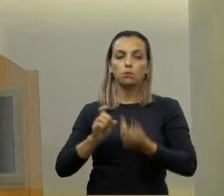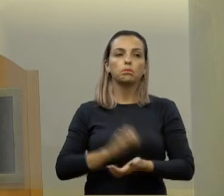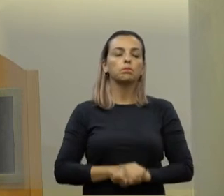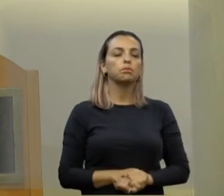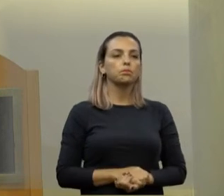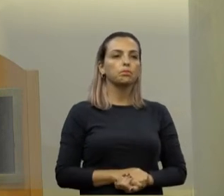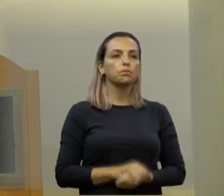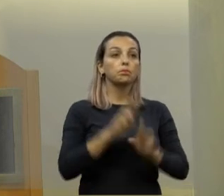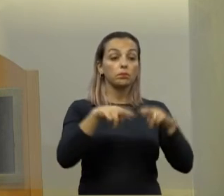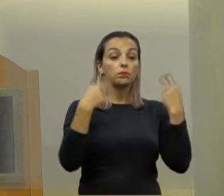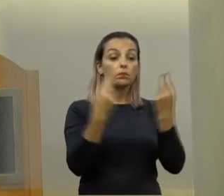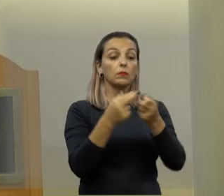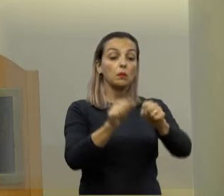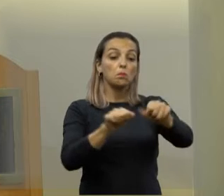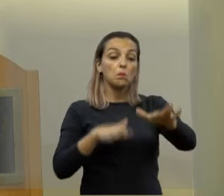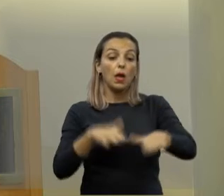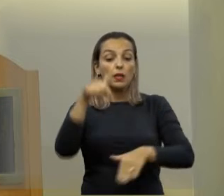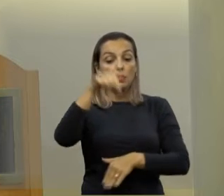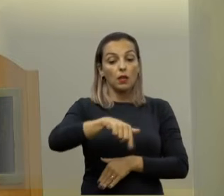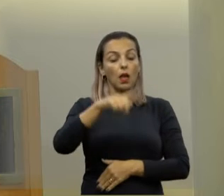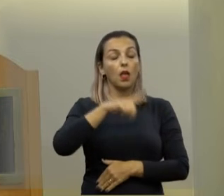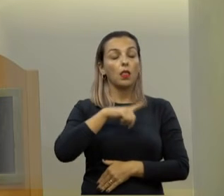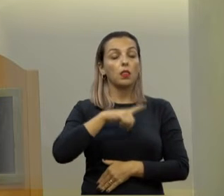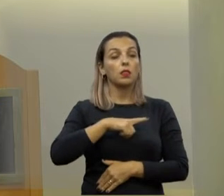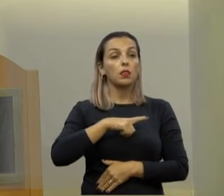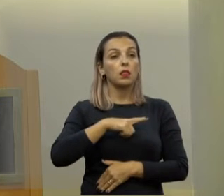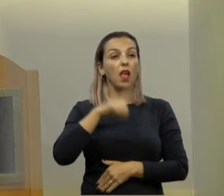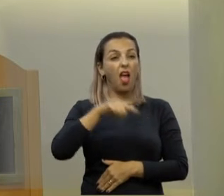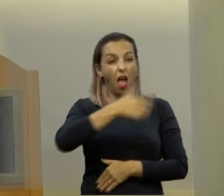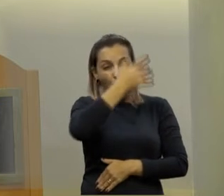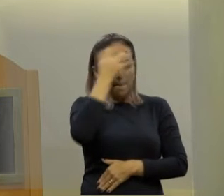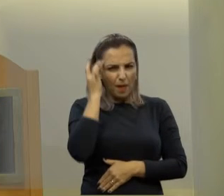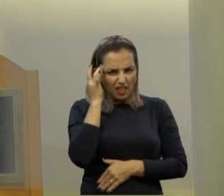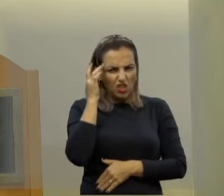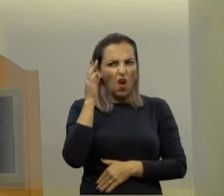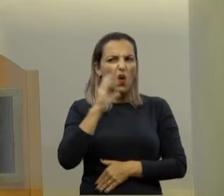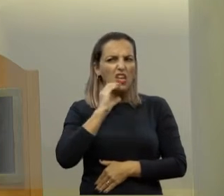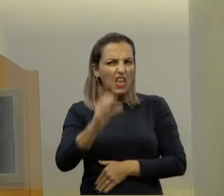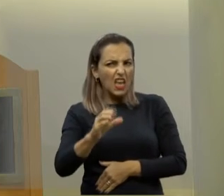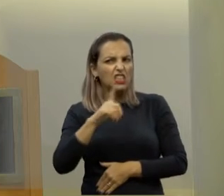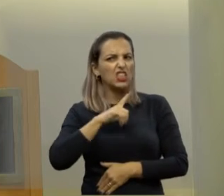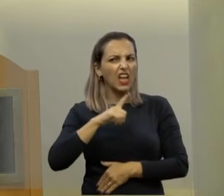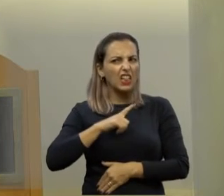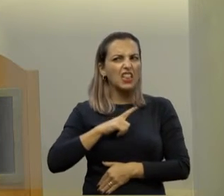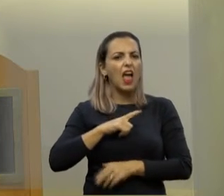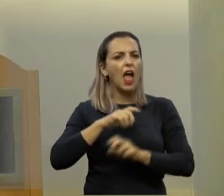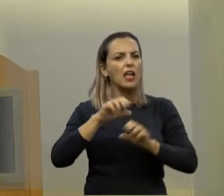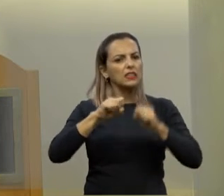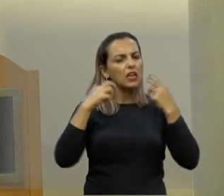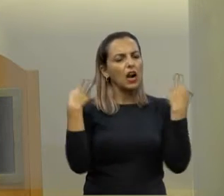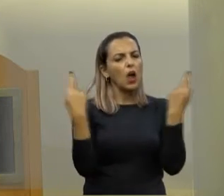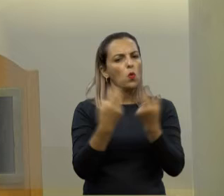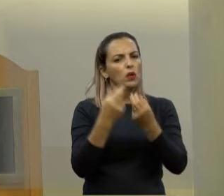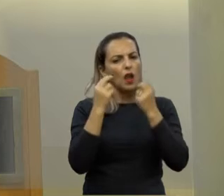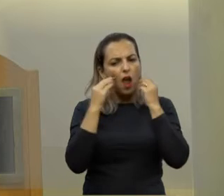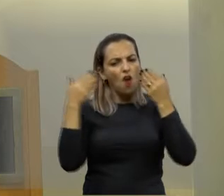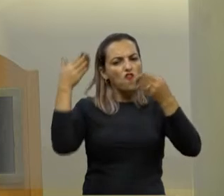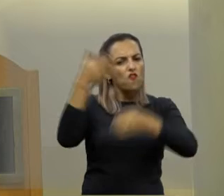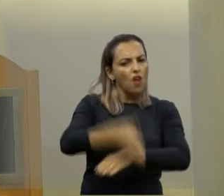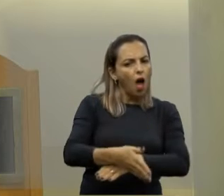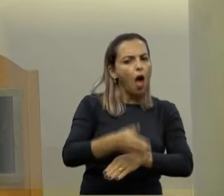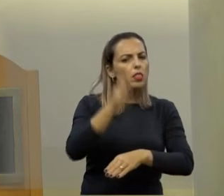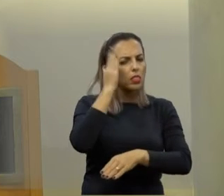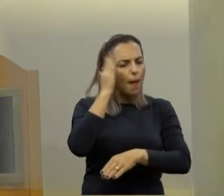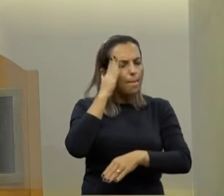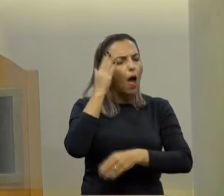e Na audiência que fizemos aqui nessa casa se esse pessoal que critica e acompanhar essas audiências públicas aqui